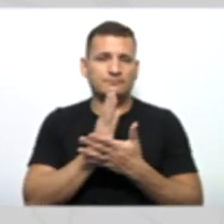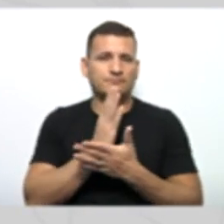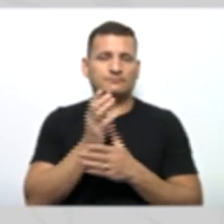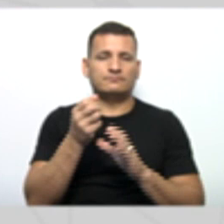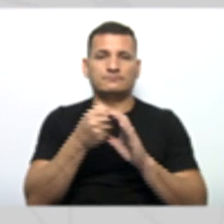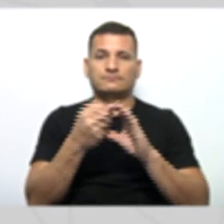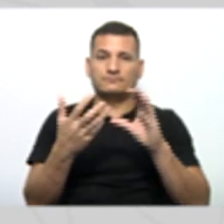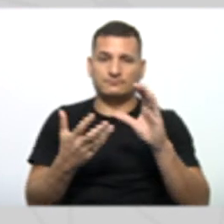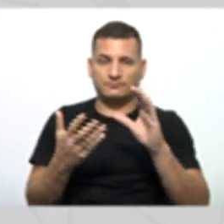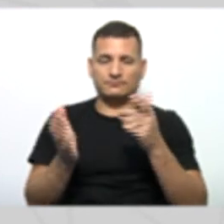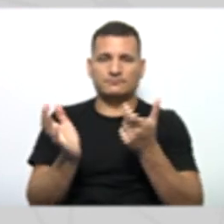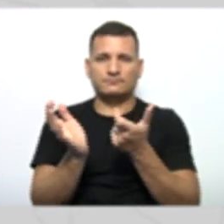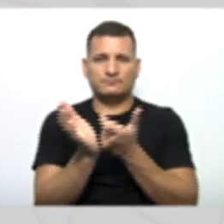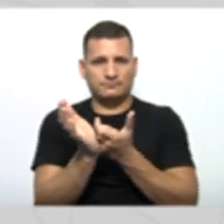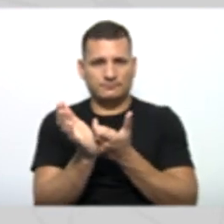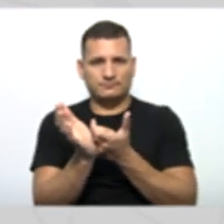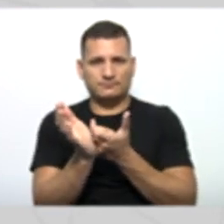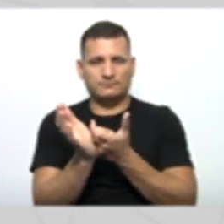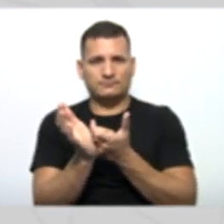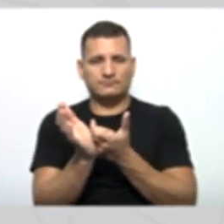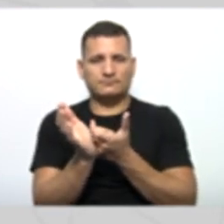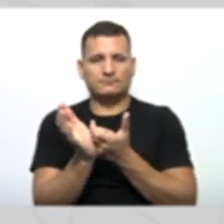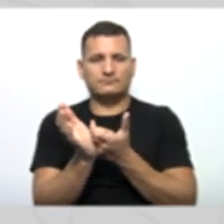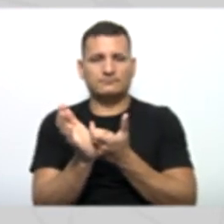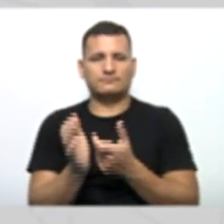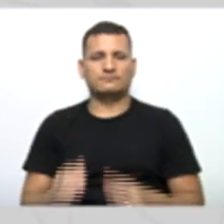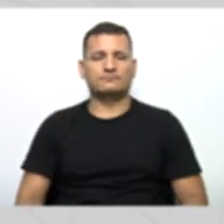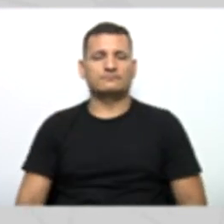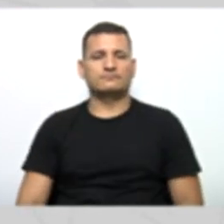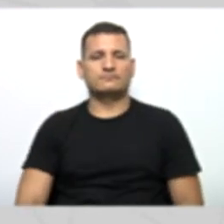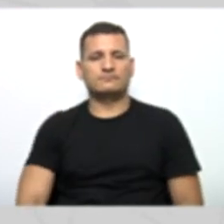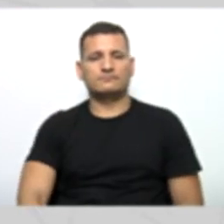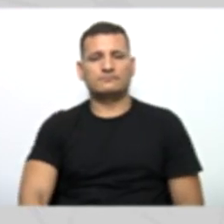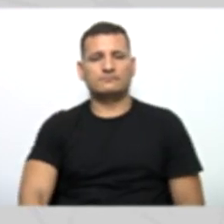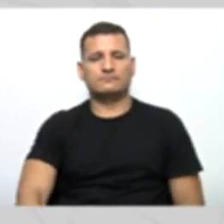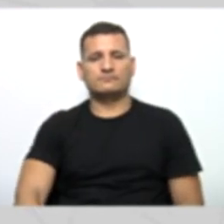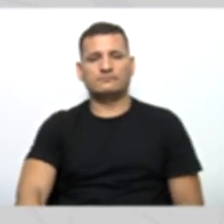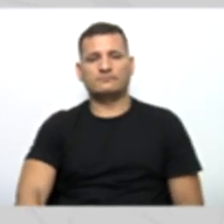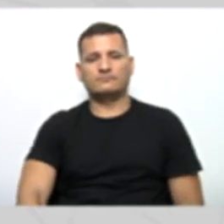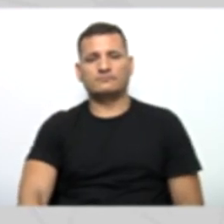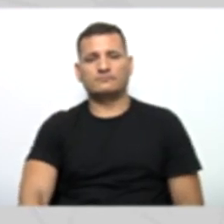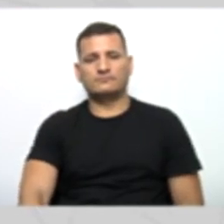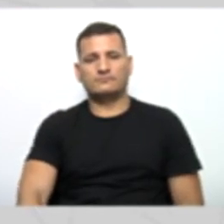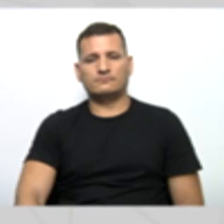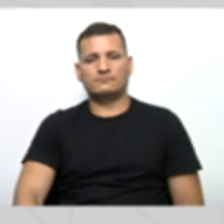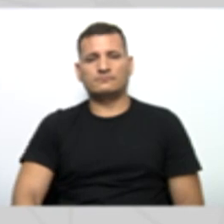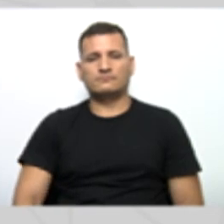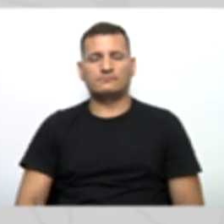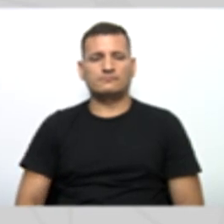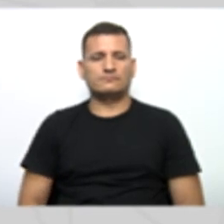das classes, certo? Ó, vem aqui, ó. Ó, este você deve ter